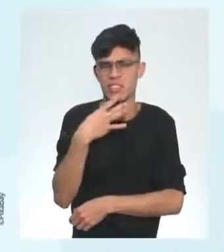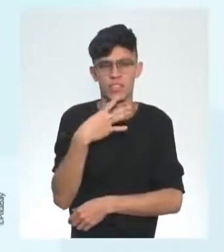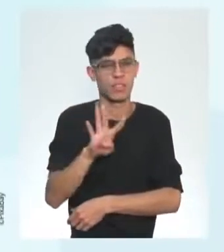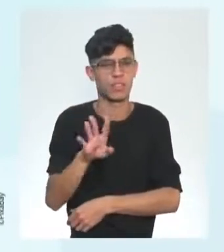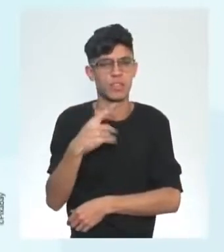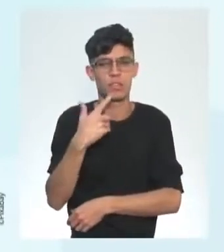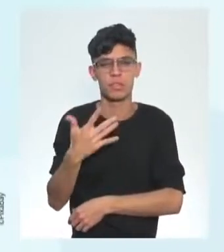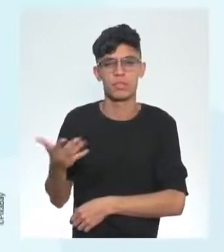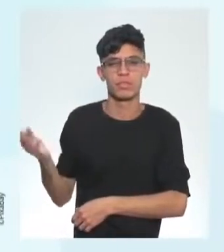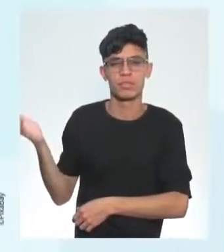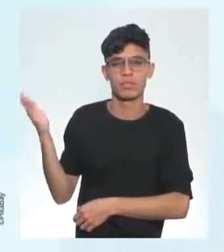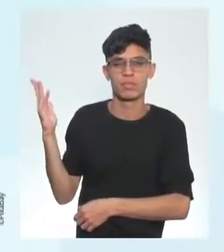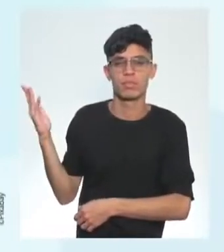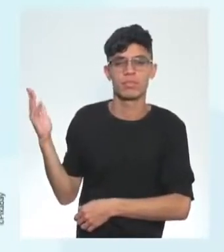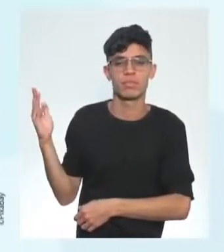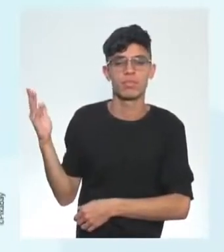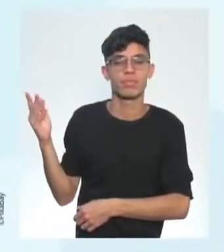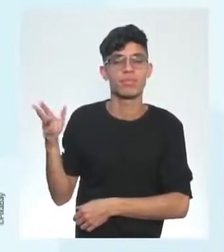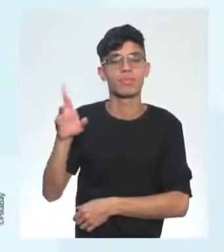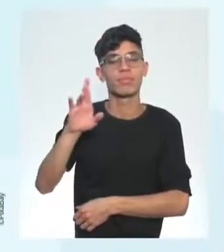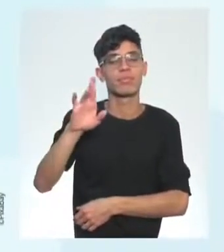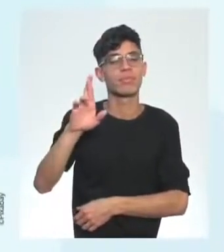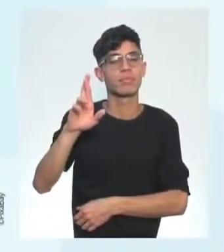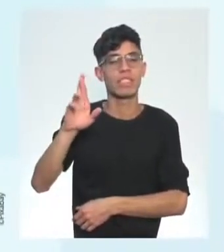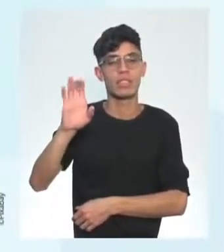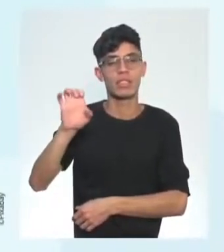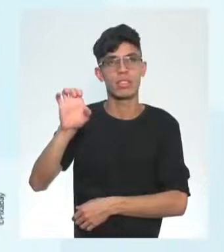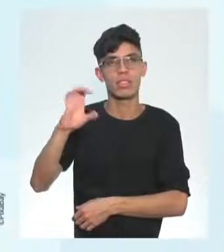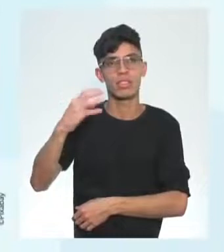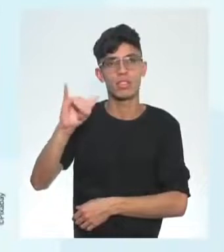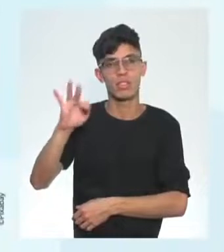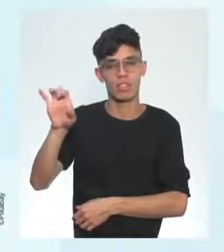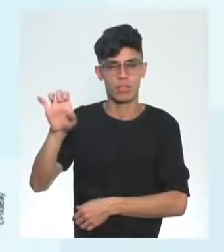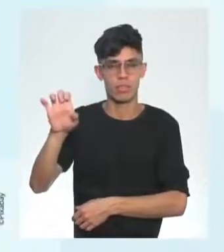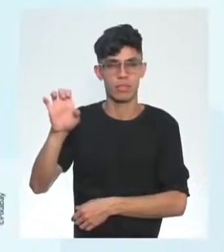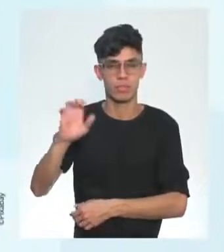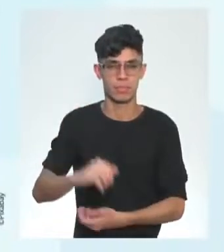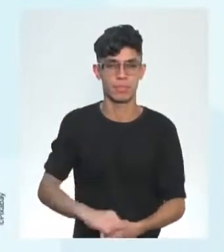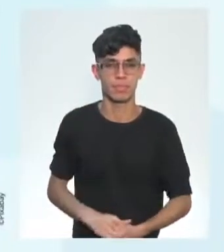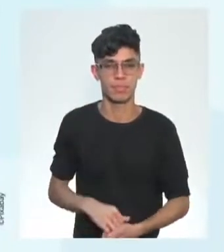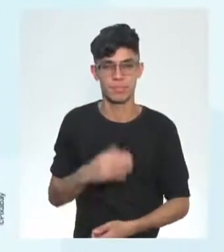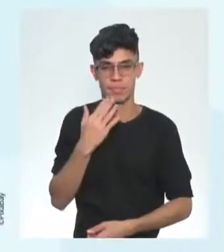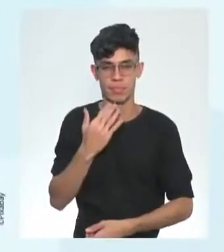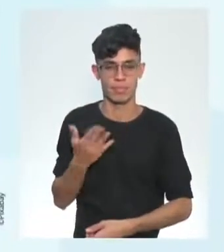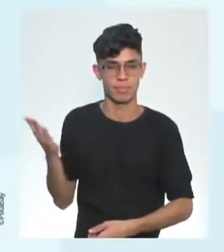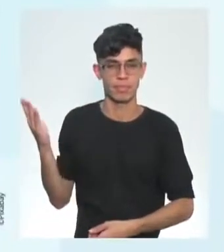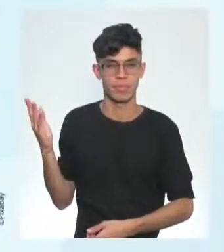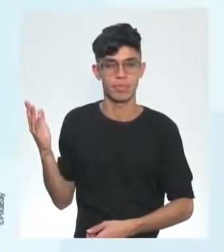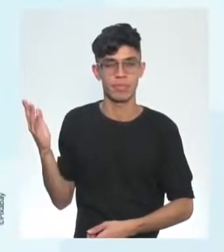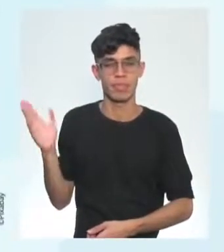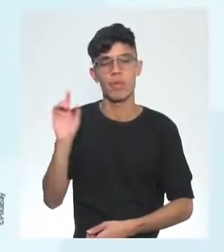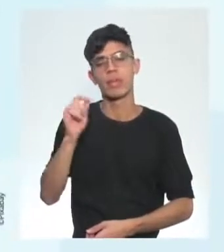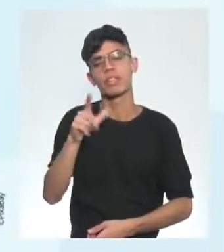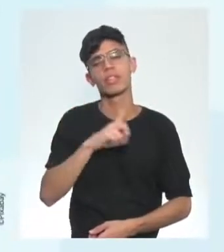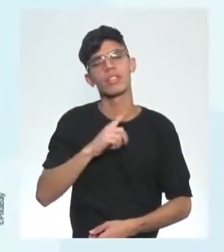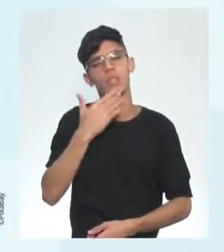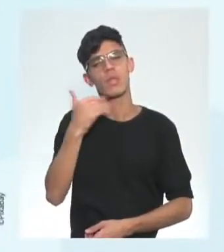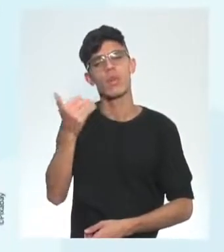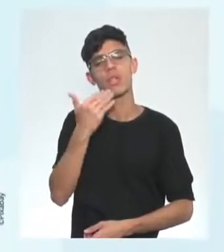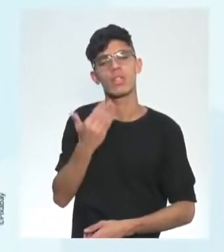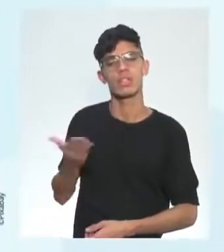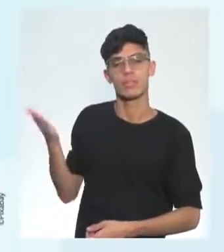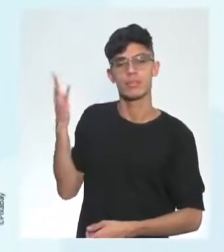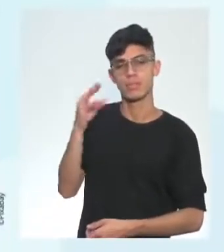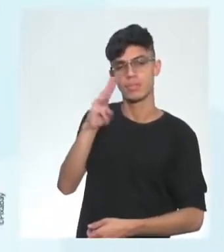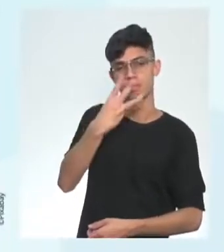do Sudeste, né? Mas aí é Recife, Pernambuco. De orelha, de ouvir falar, o que há de melhor nesta